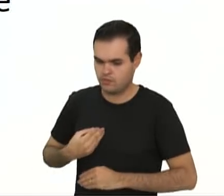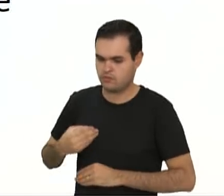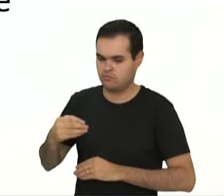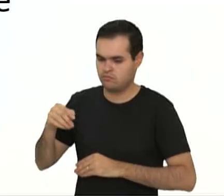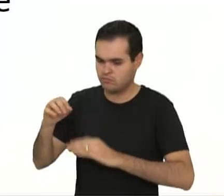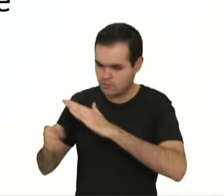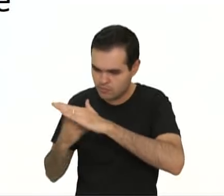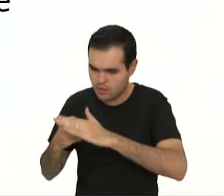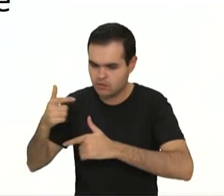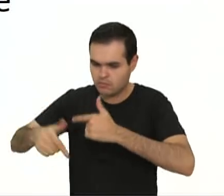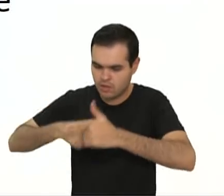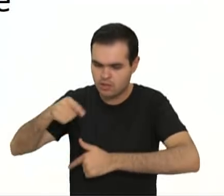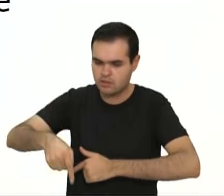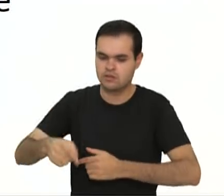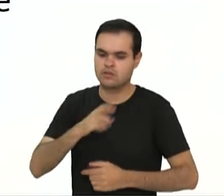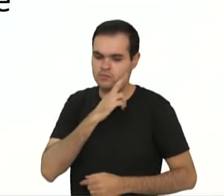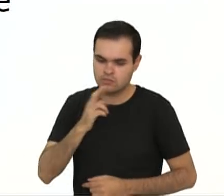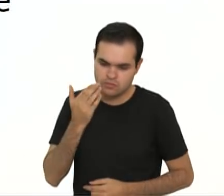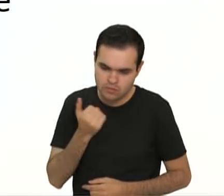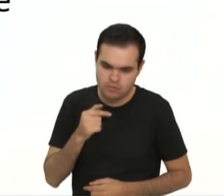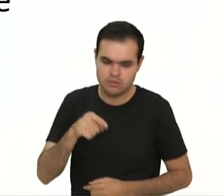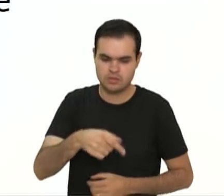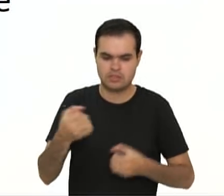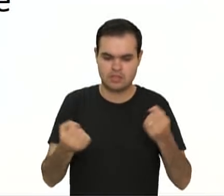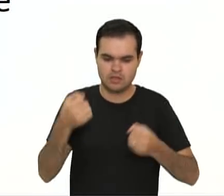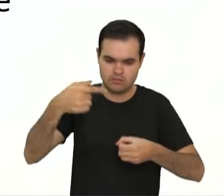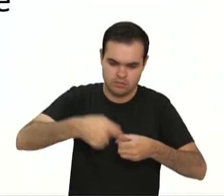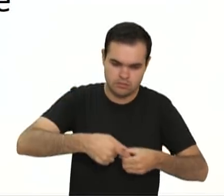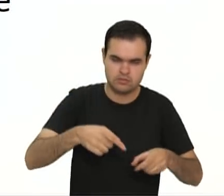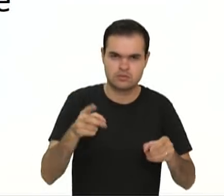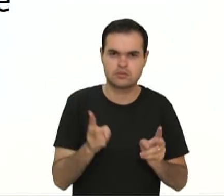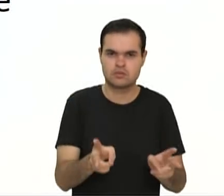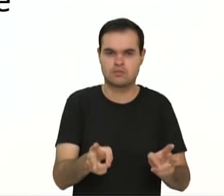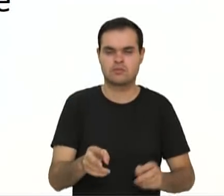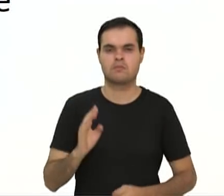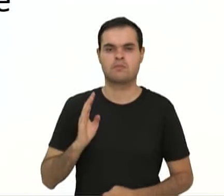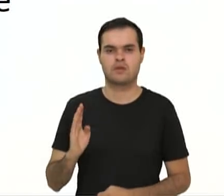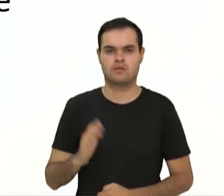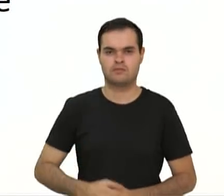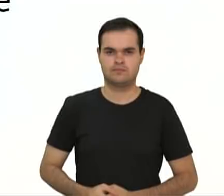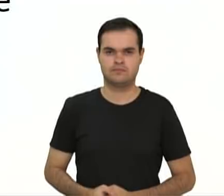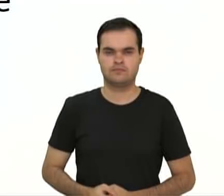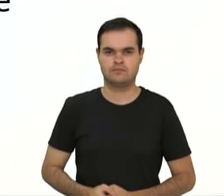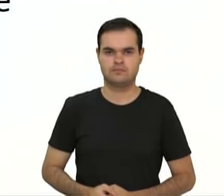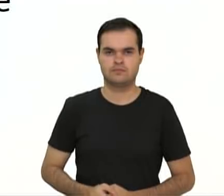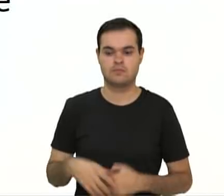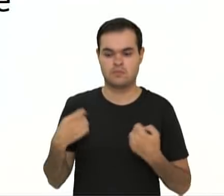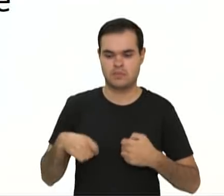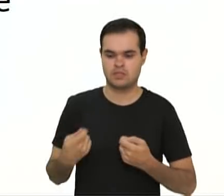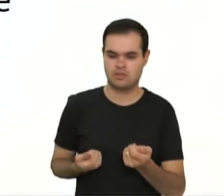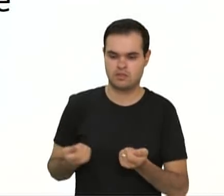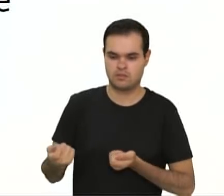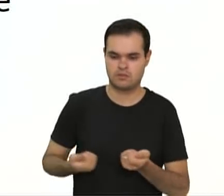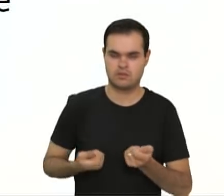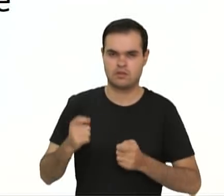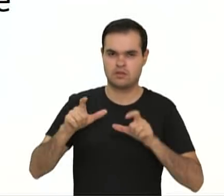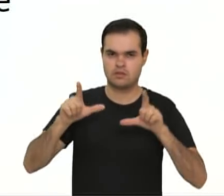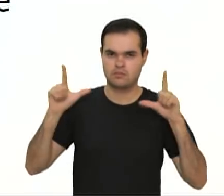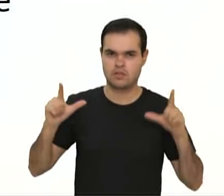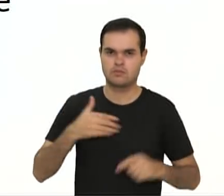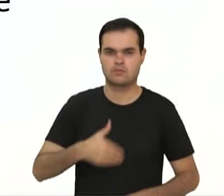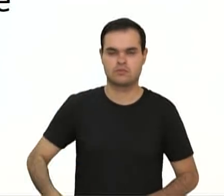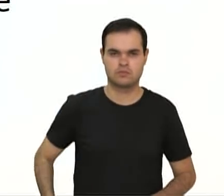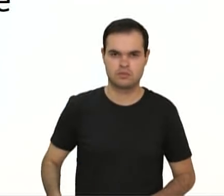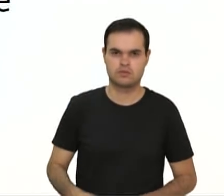naquele restaurante, abastece o carro com aquela frequência. Letra B. É preciso administrar a imagem